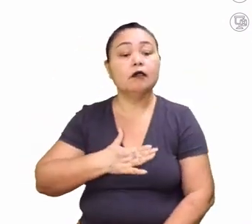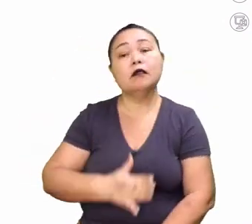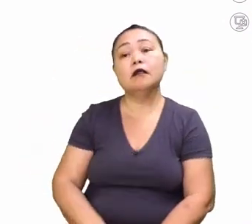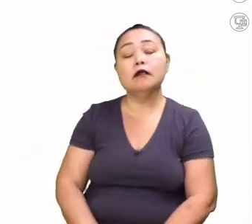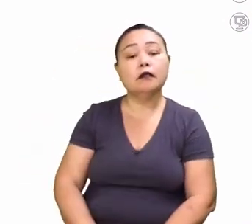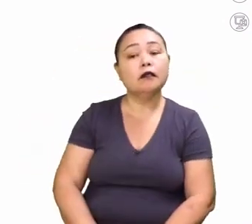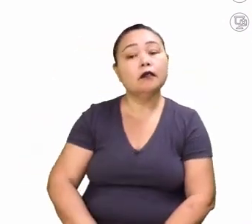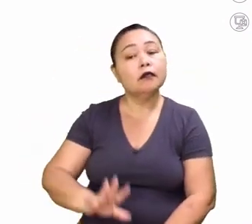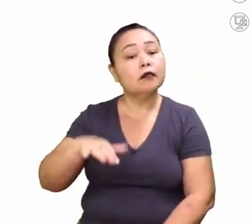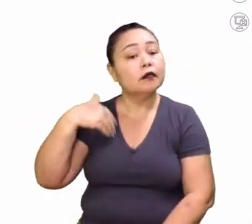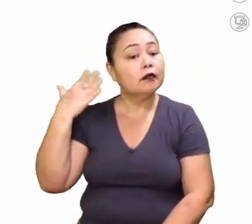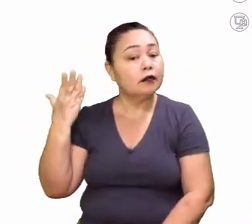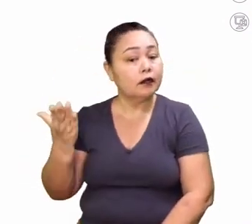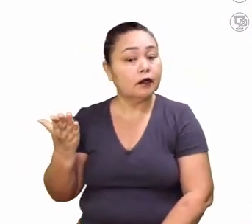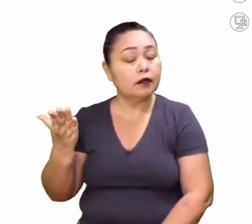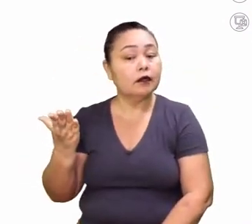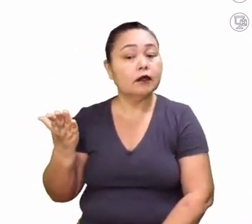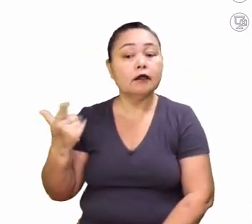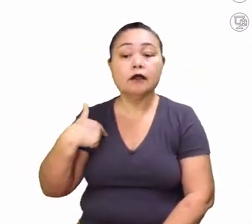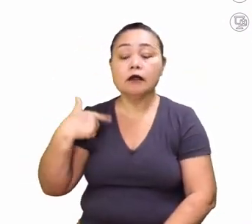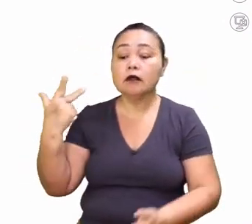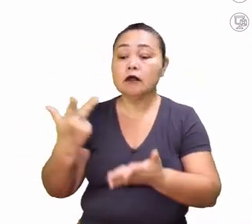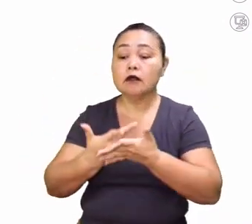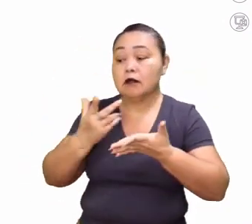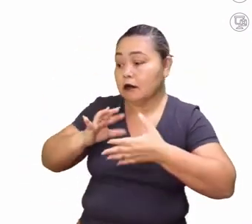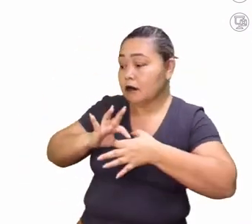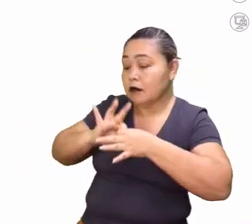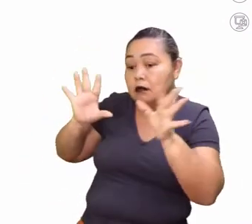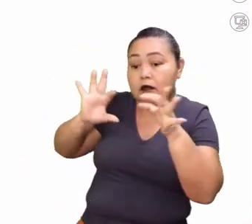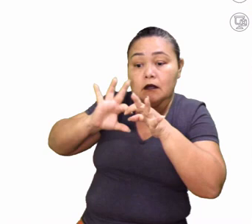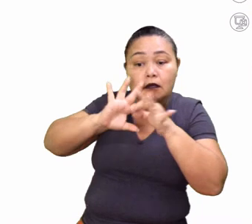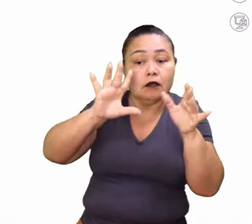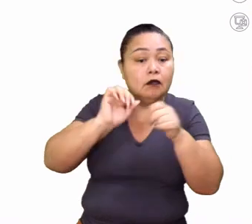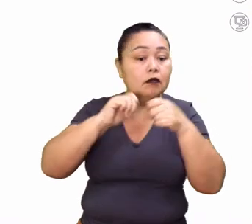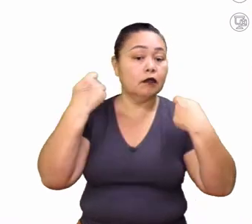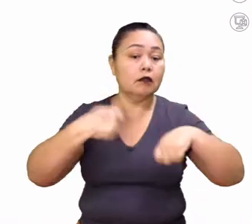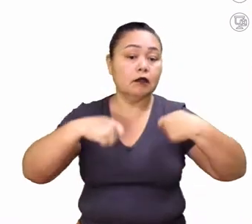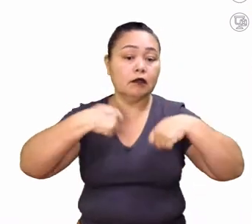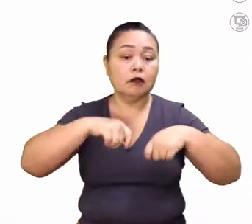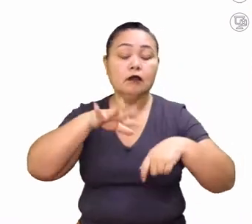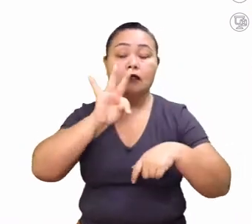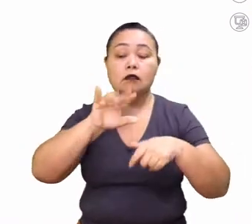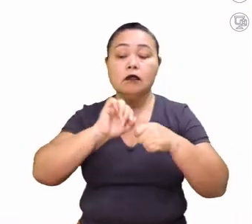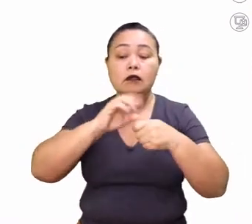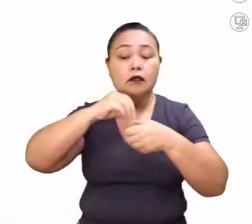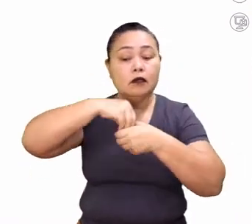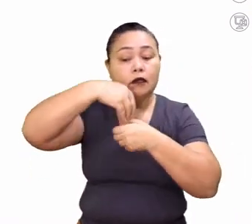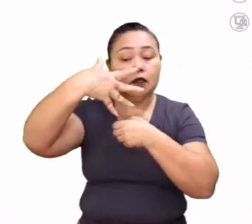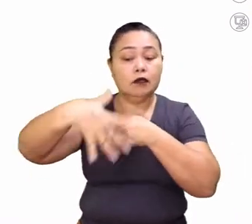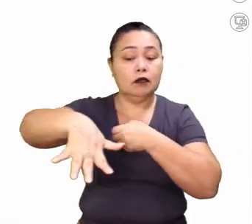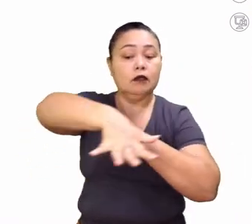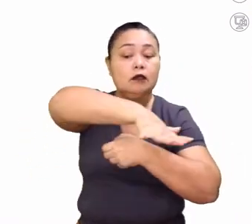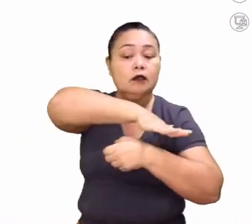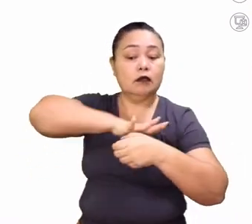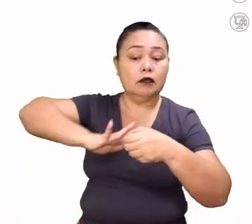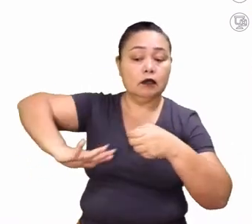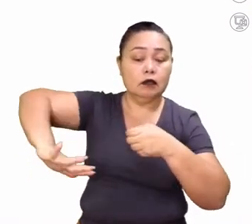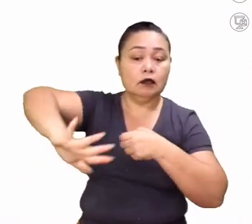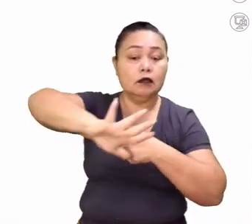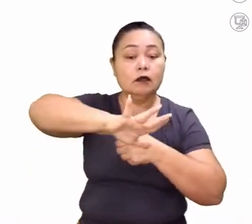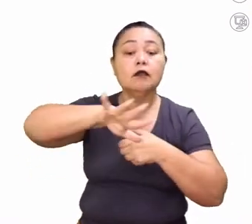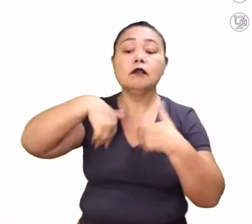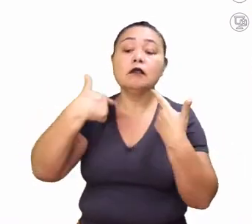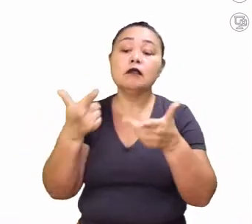lá neste caso não ocorre de maneira espontânea Como eu disse é necessário um trabalho externo vamos ver quem faz esse